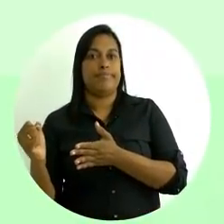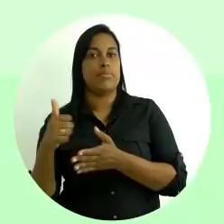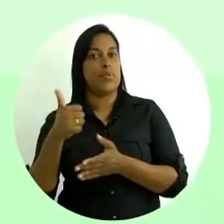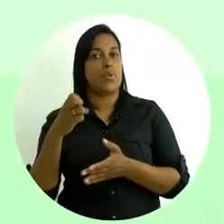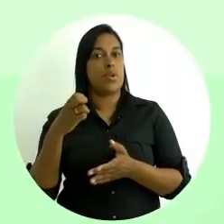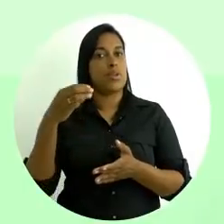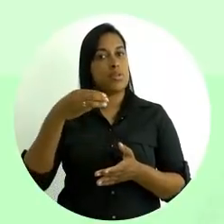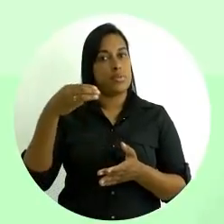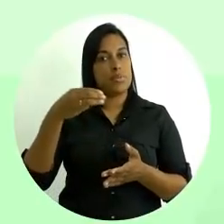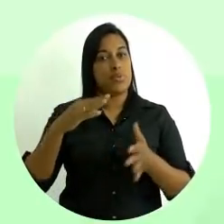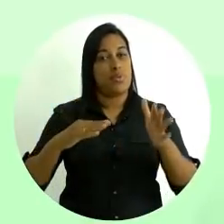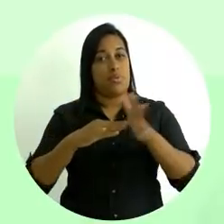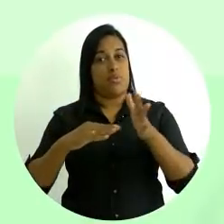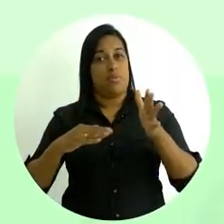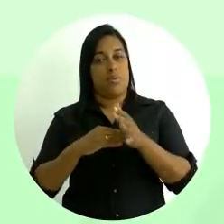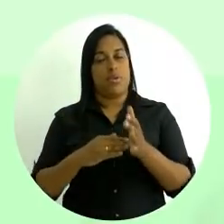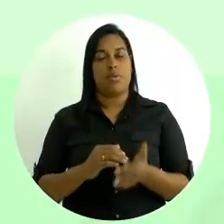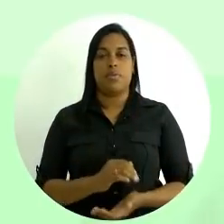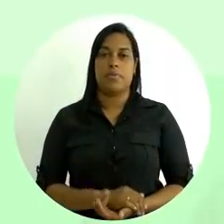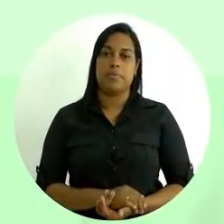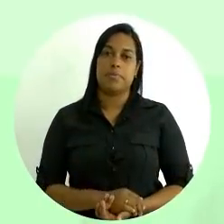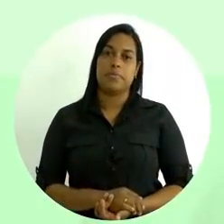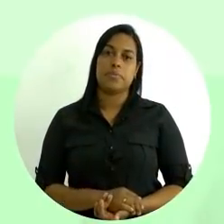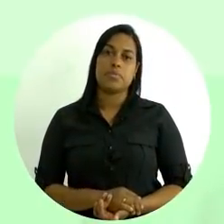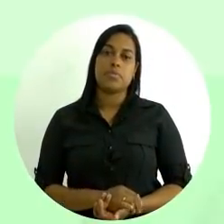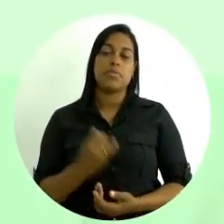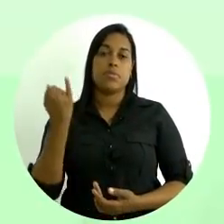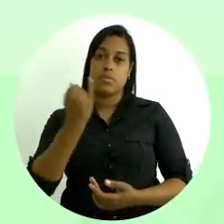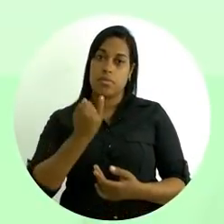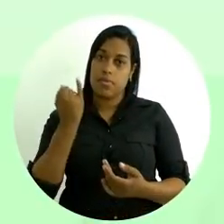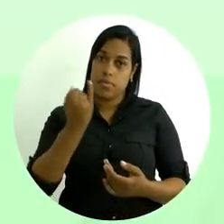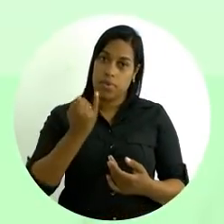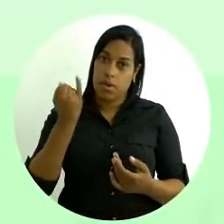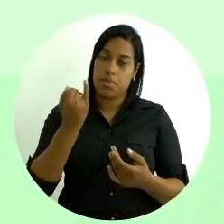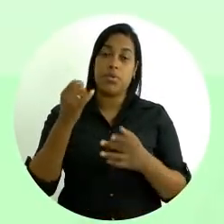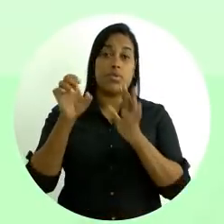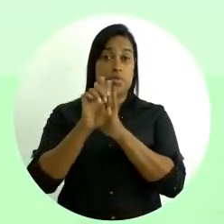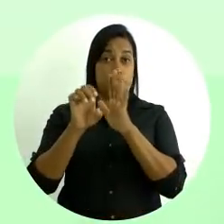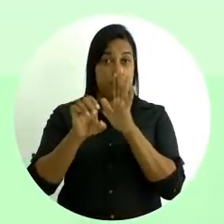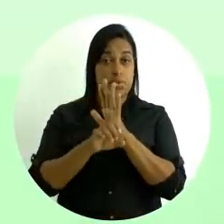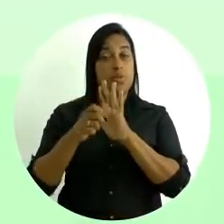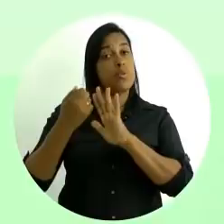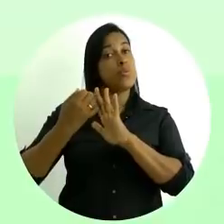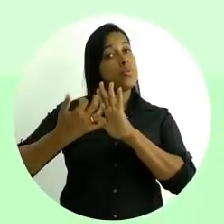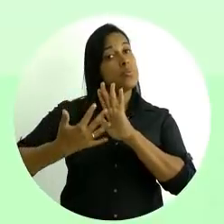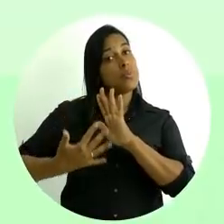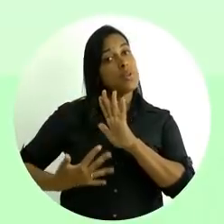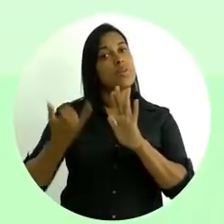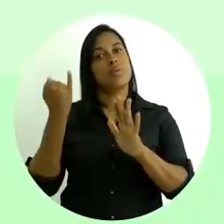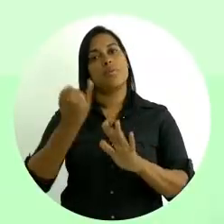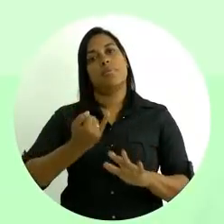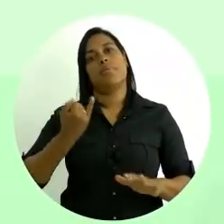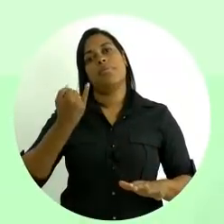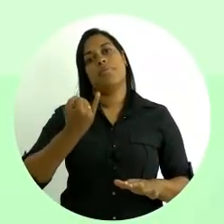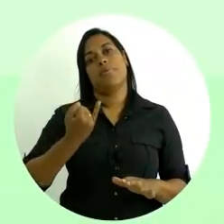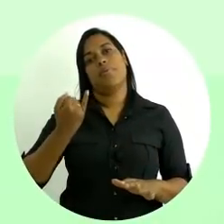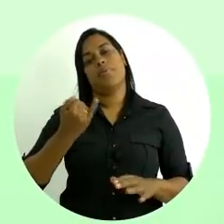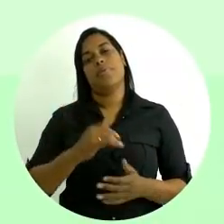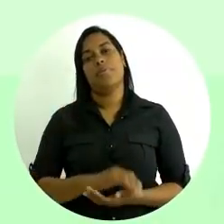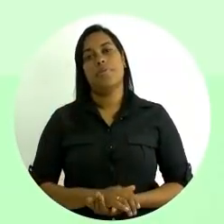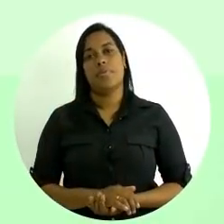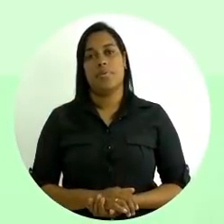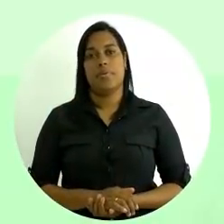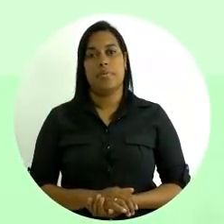isso e os 15 minutos são o seu limite, tá bom? Isso é importante porque o estatuto faz uma chamada muito importante para